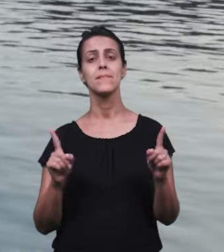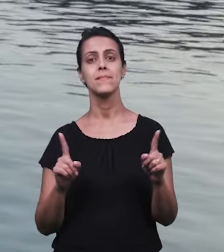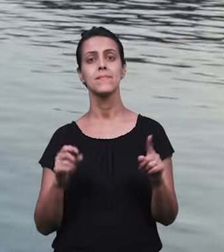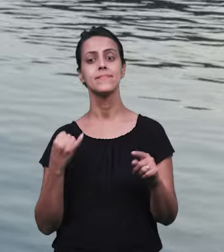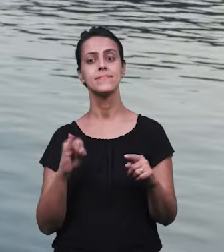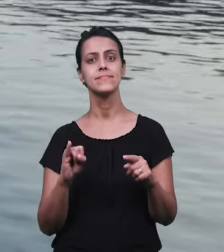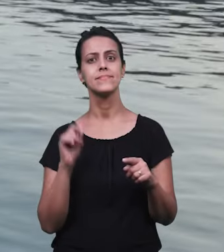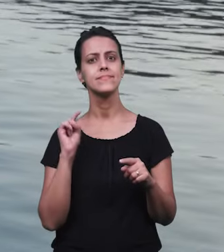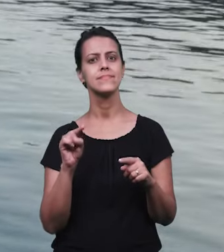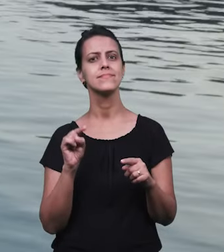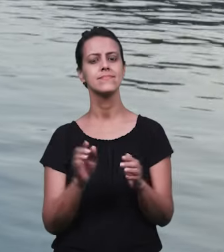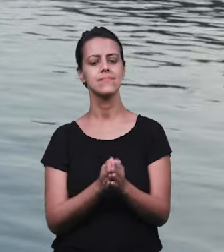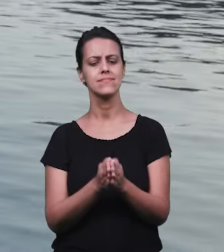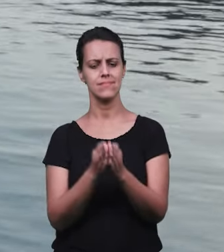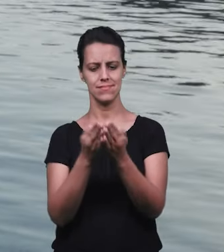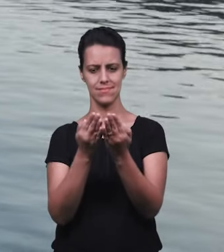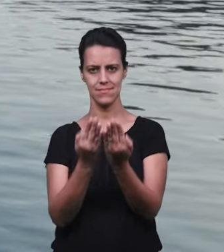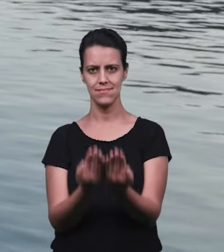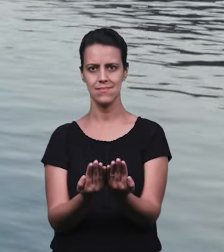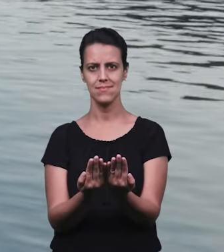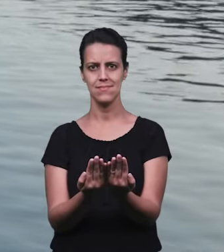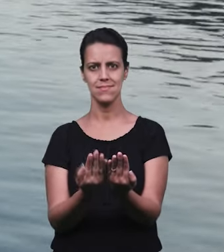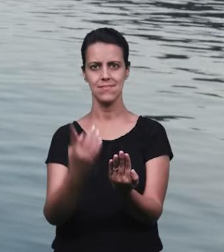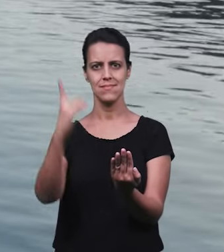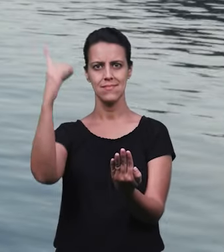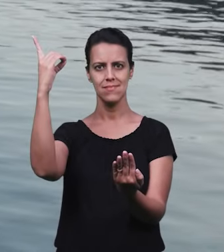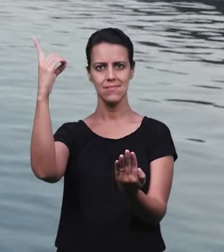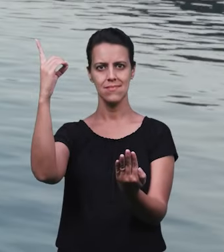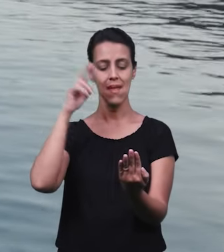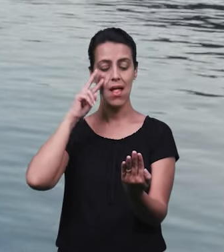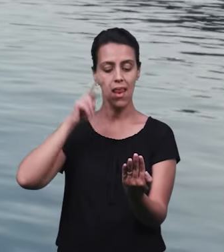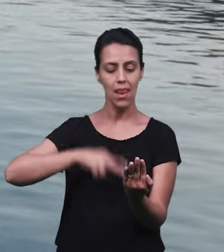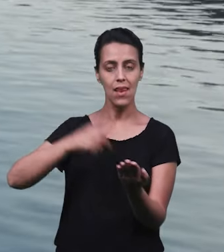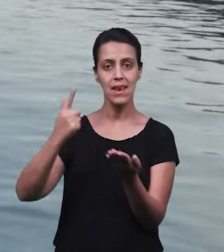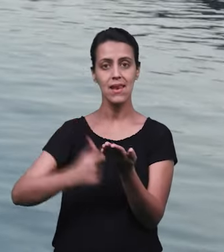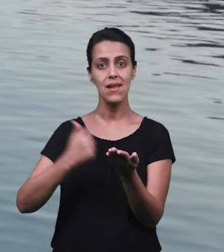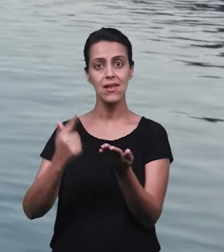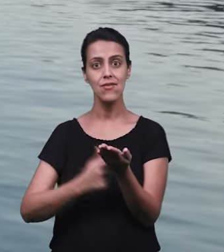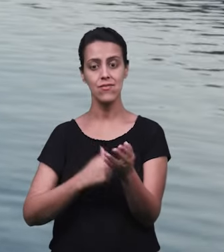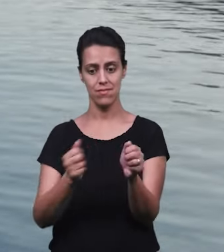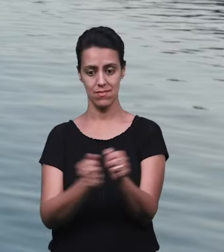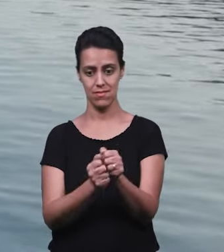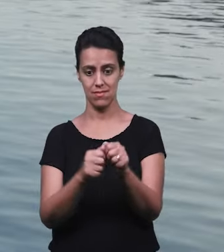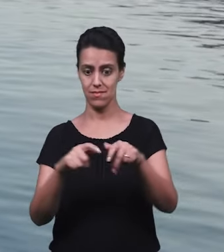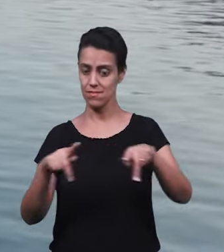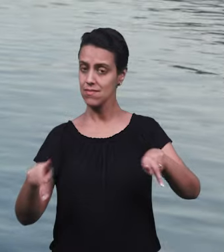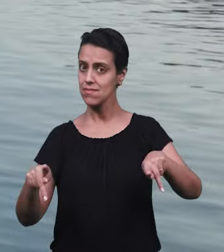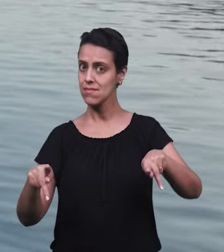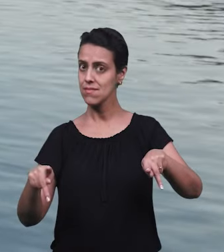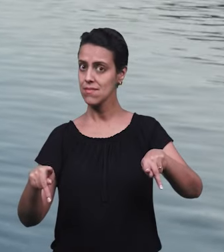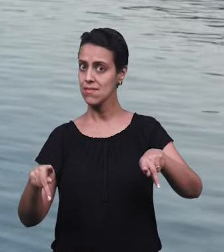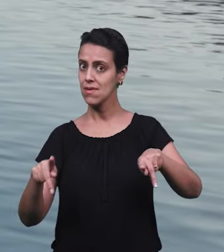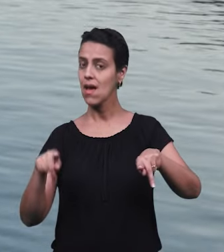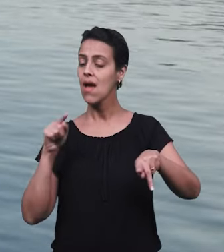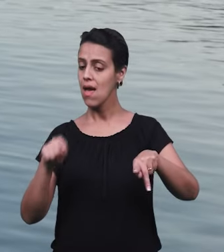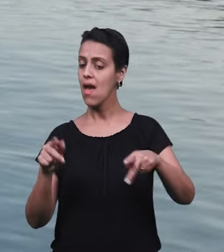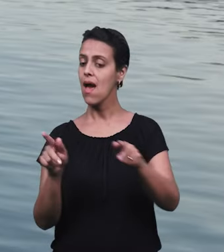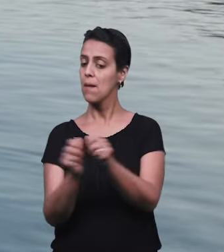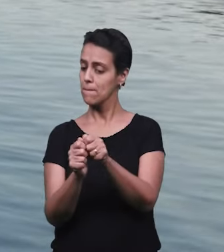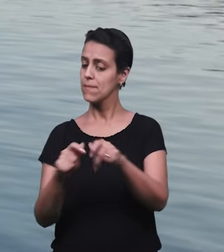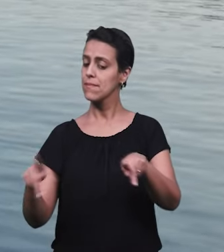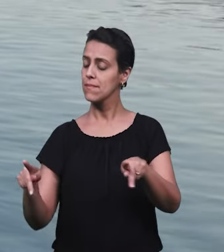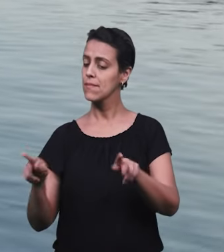a palavra de Deus, especialmente no livro de Apocalipse, que foi um livro escrito para um momento, e você